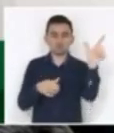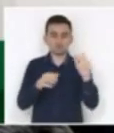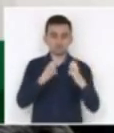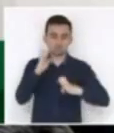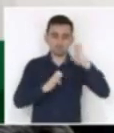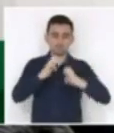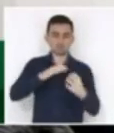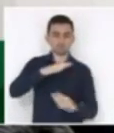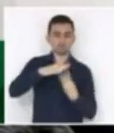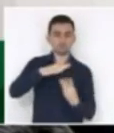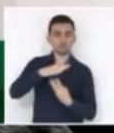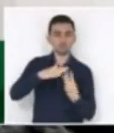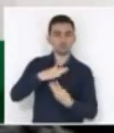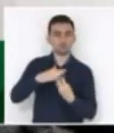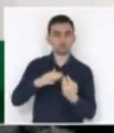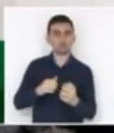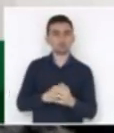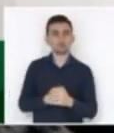quarteirizados, e